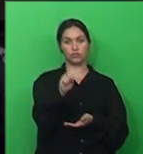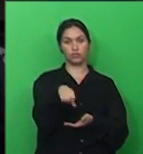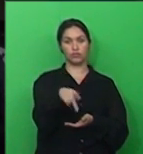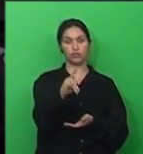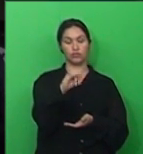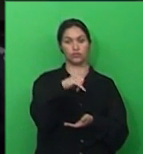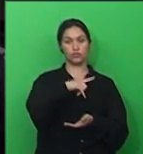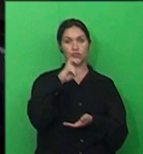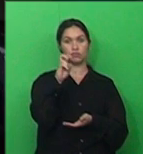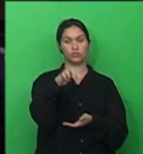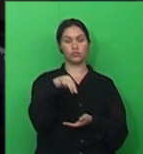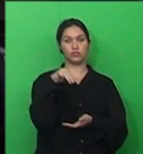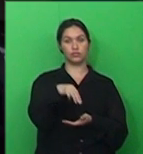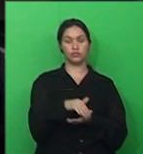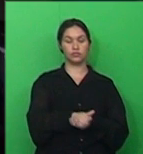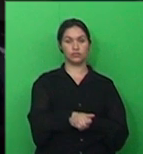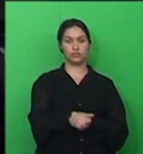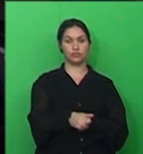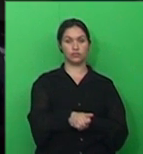minutos.